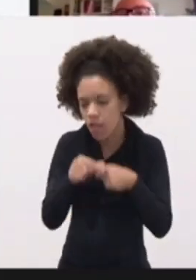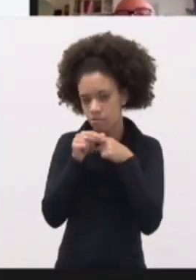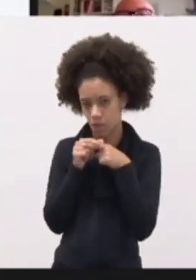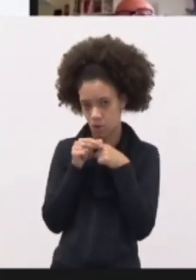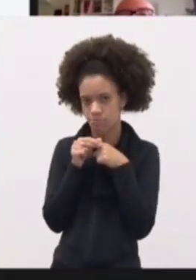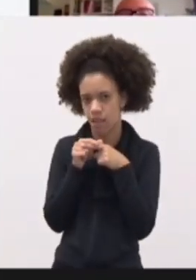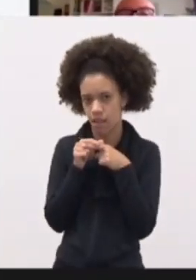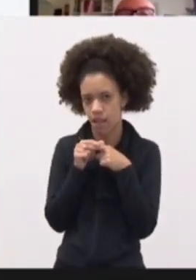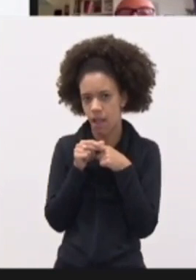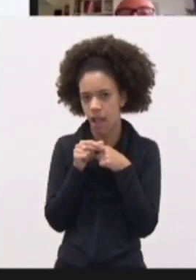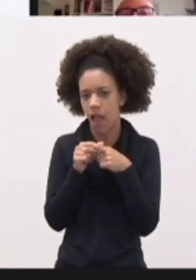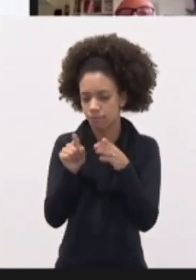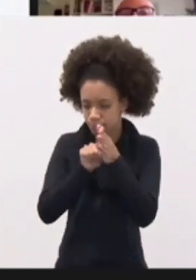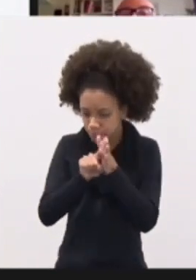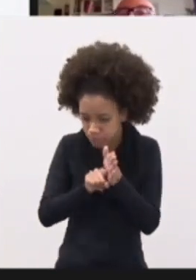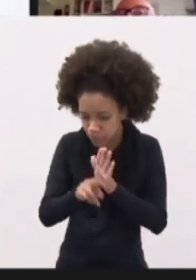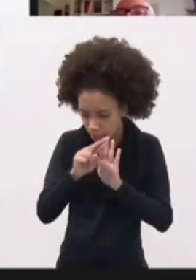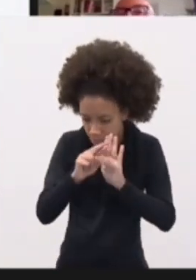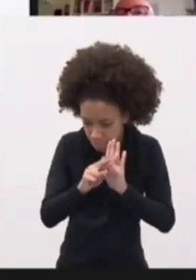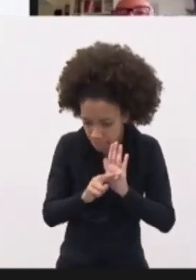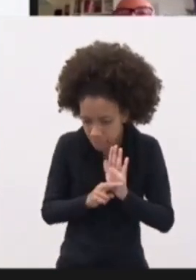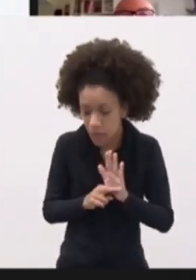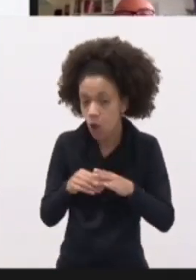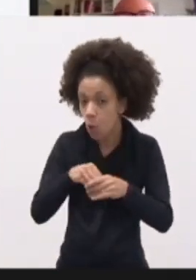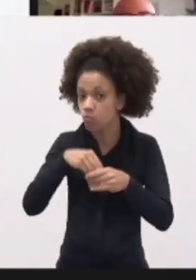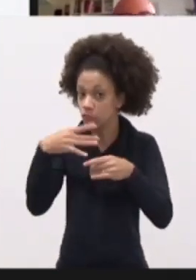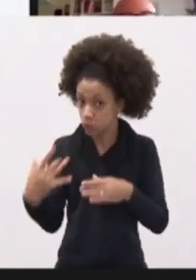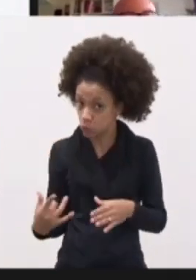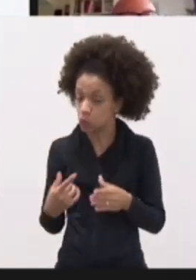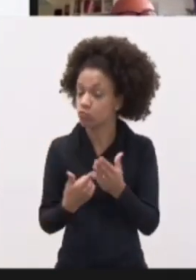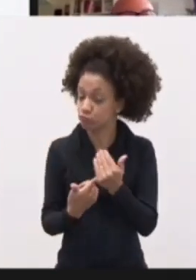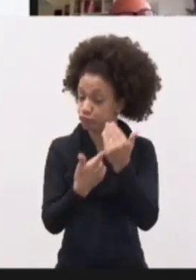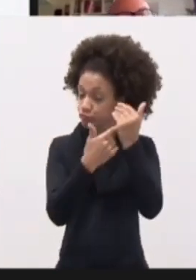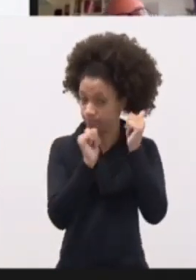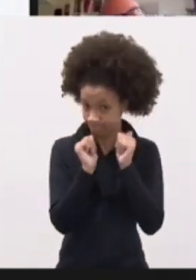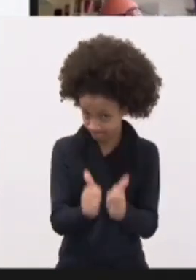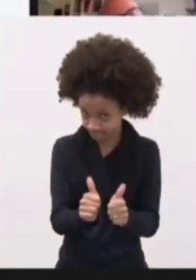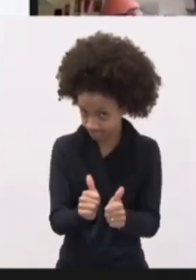a criar heads, além de conteúdos digitais, né?